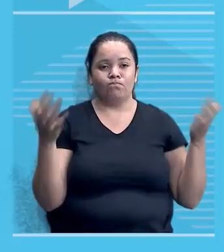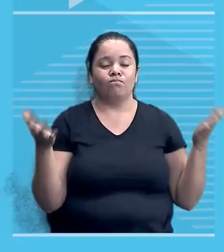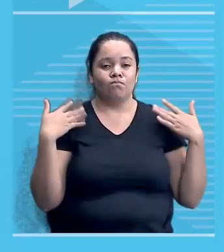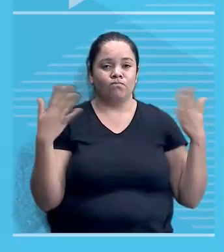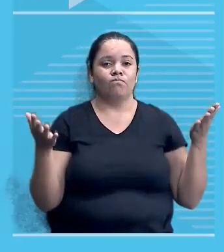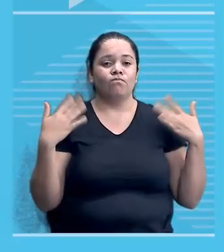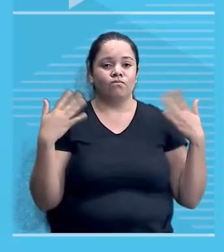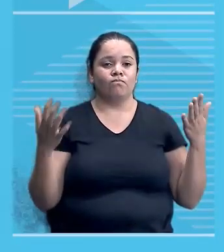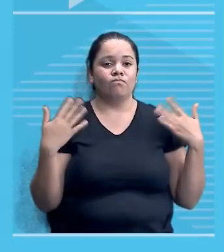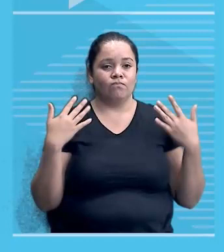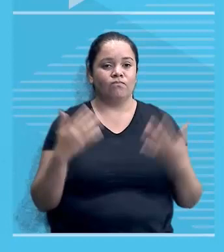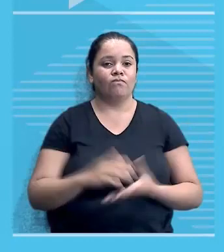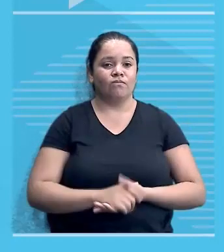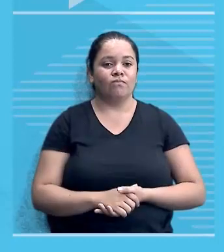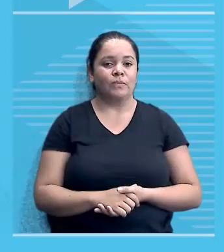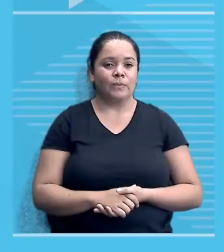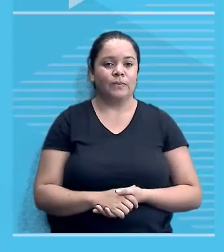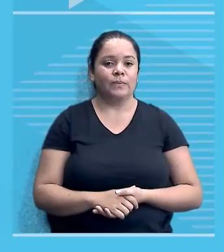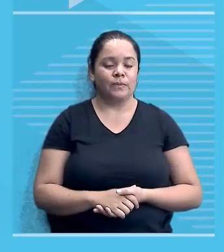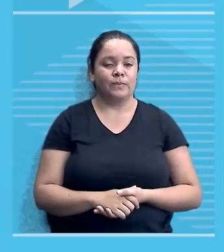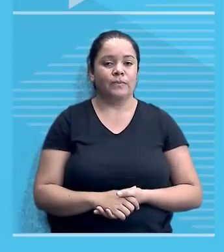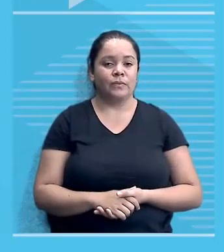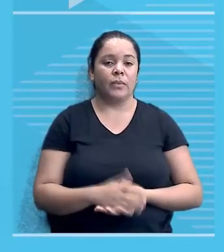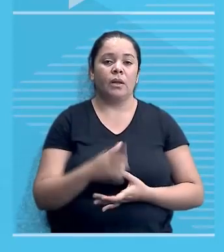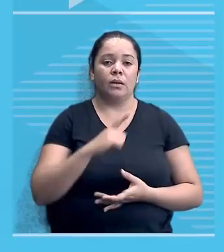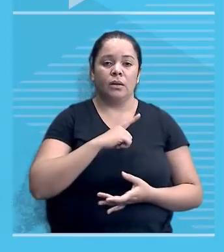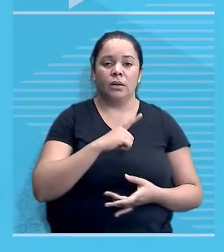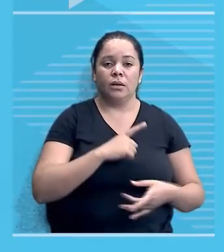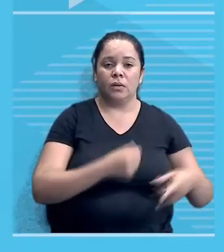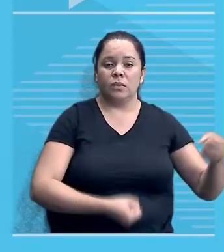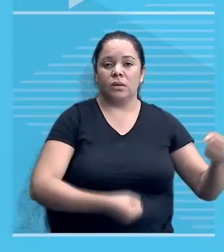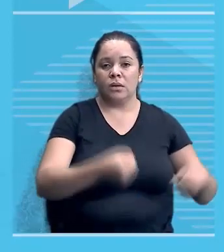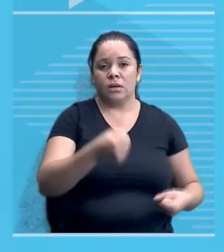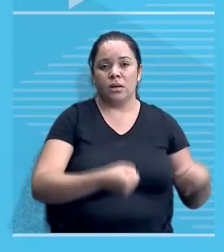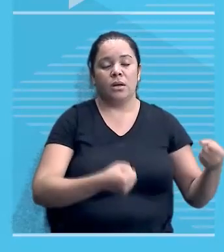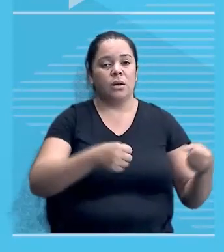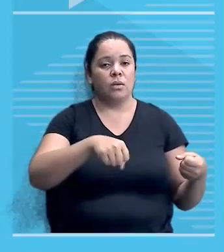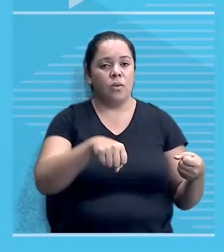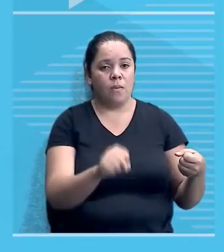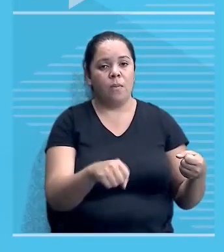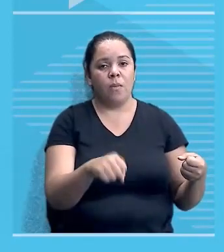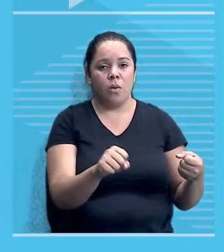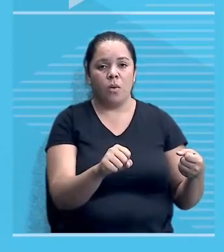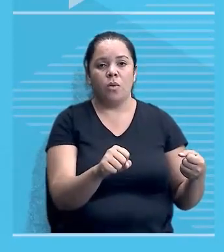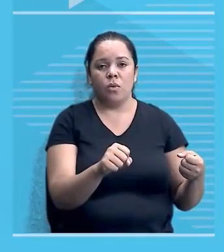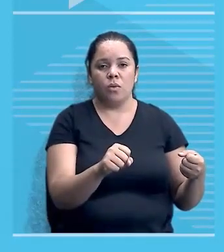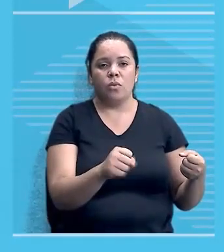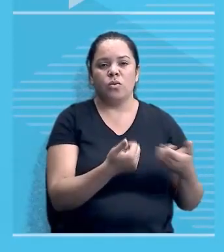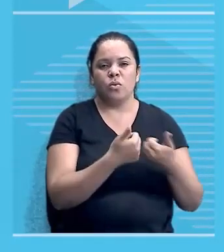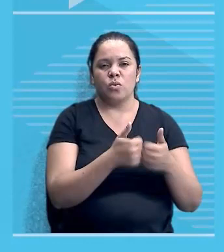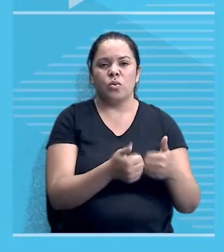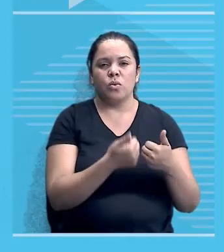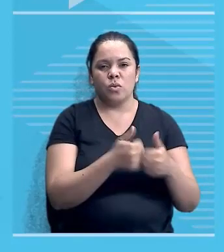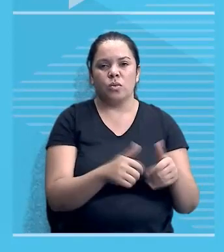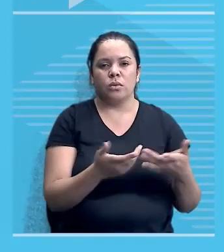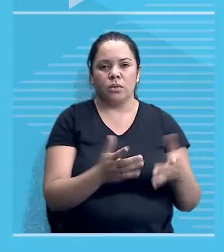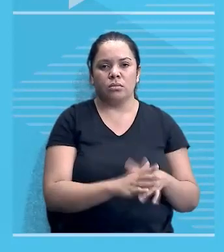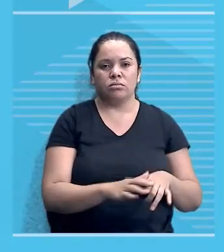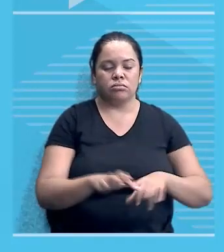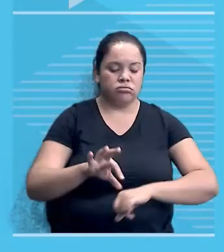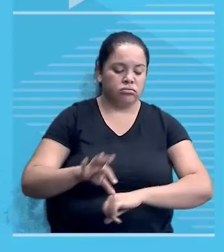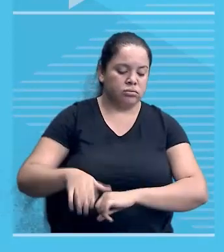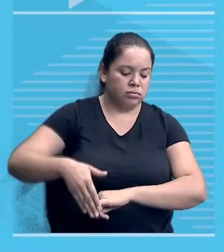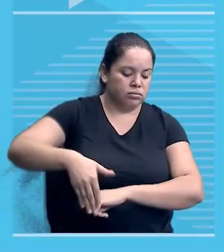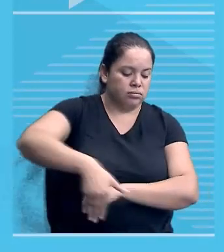aí junta com a presença de veículos né carros o próprio asfalto o próprio